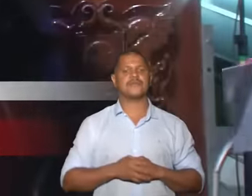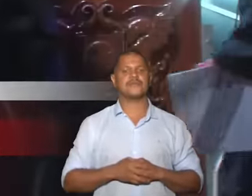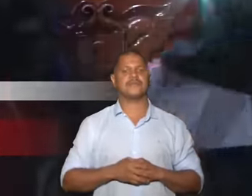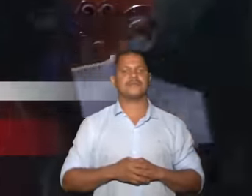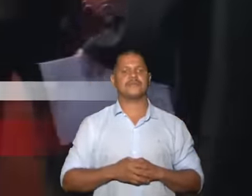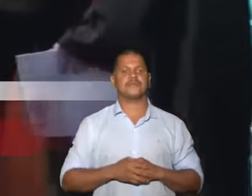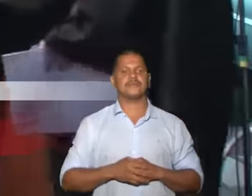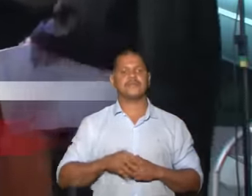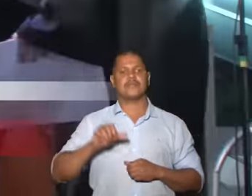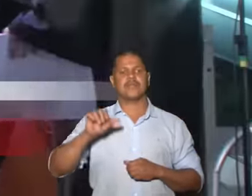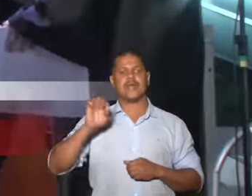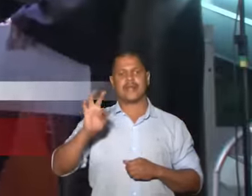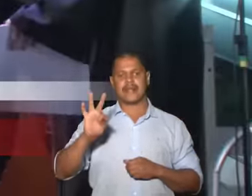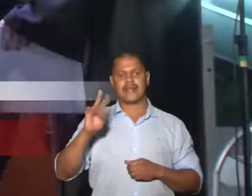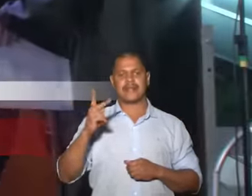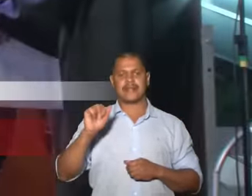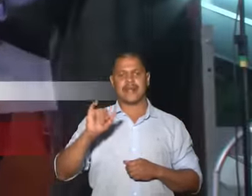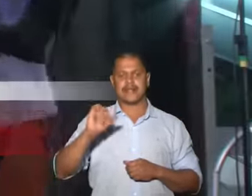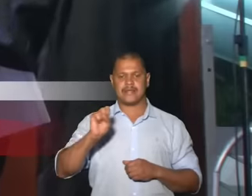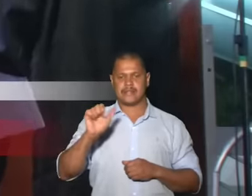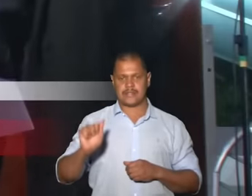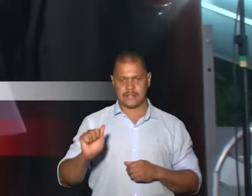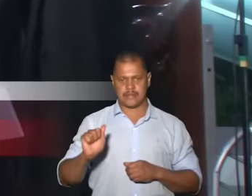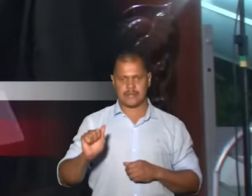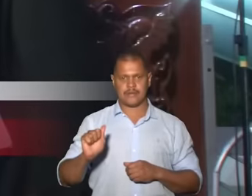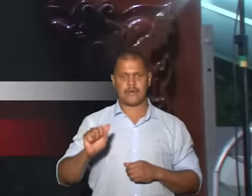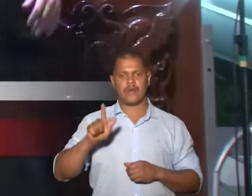Thaís Aparecida Gomes,